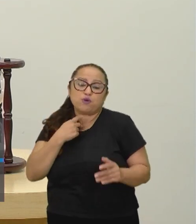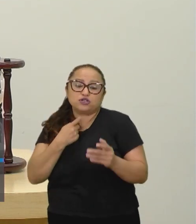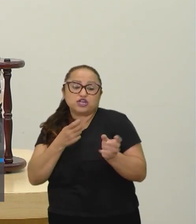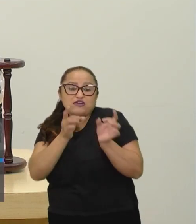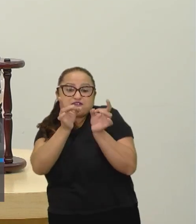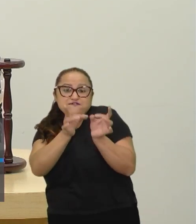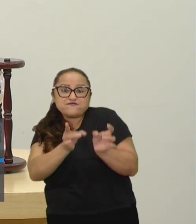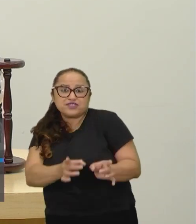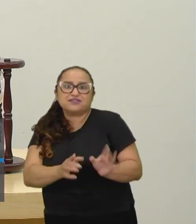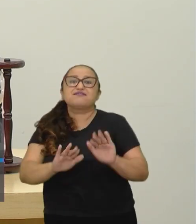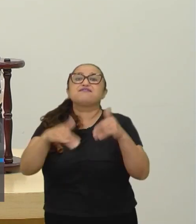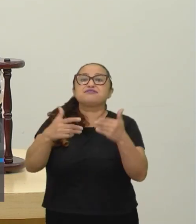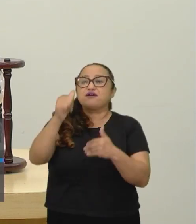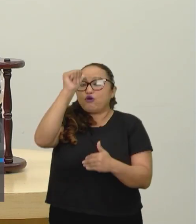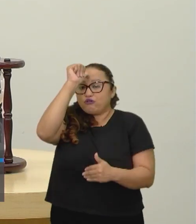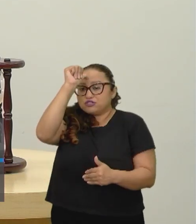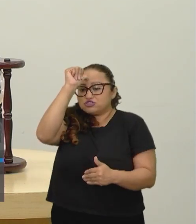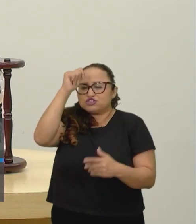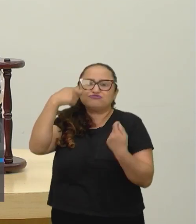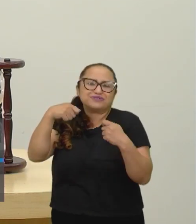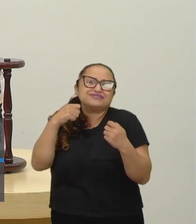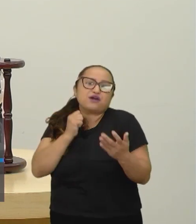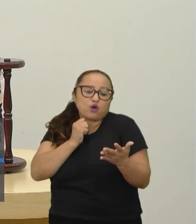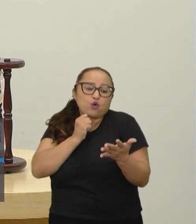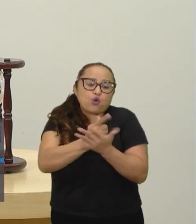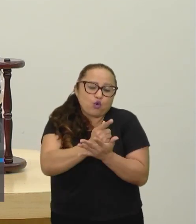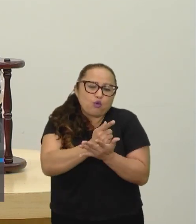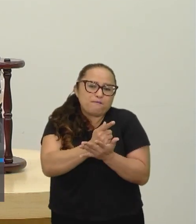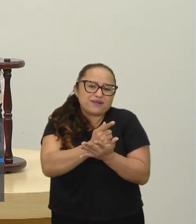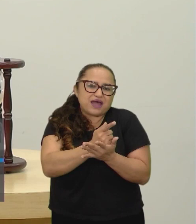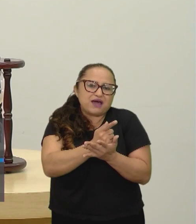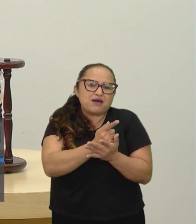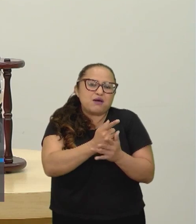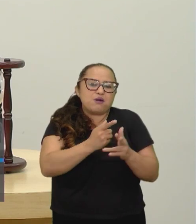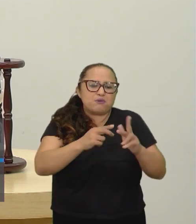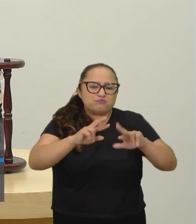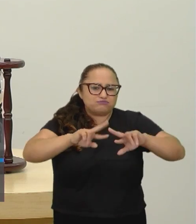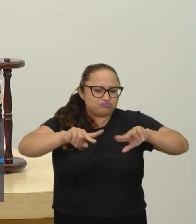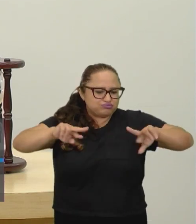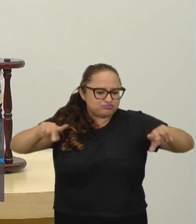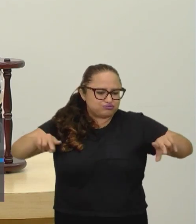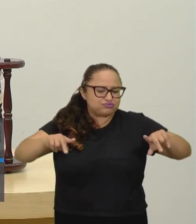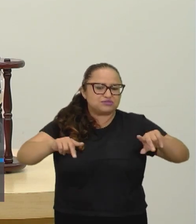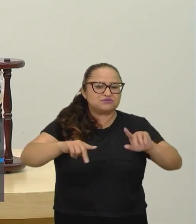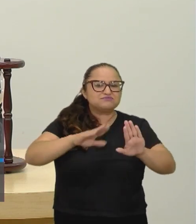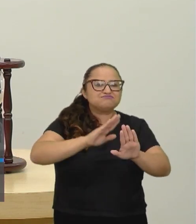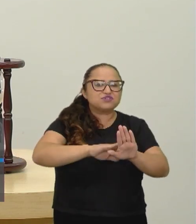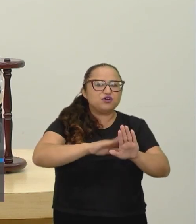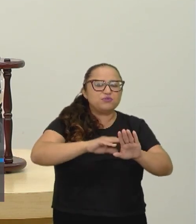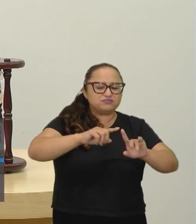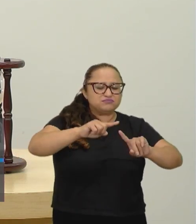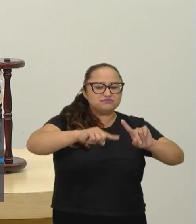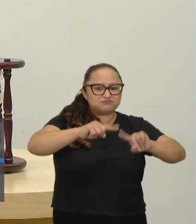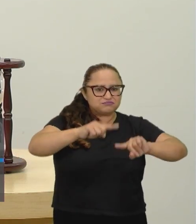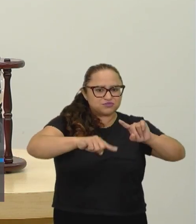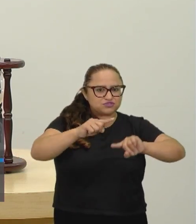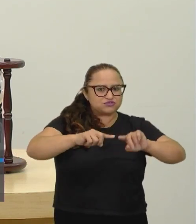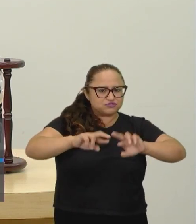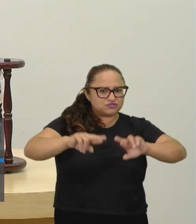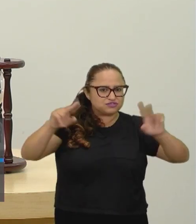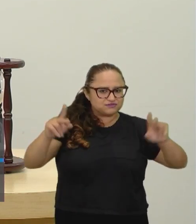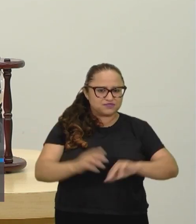Os indianos são obrigados a comprar produtos manufaturados da Inglaterra. Então, já tem aqui um choque,